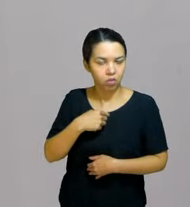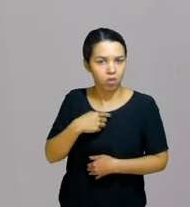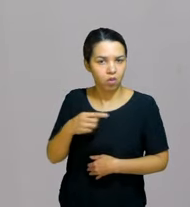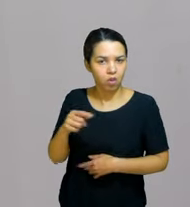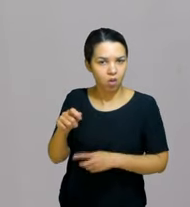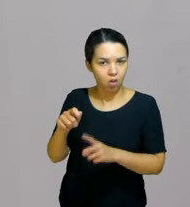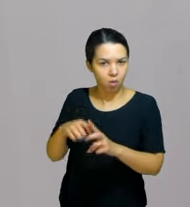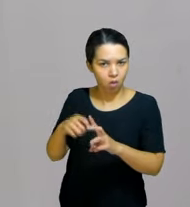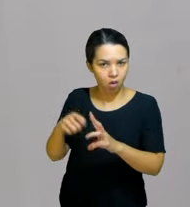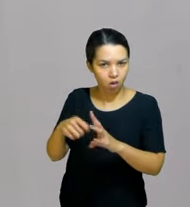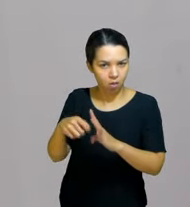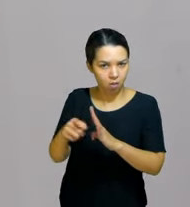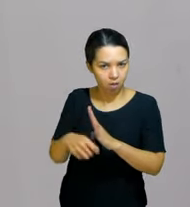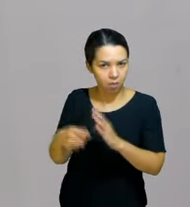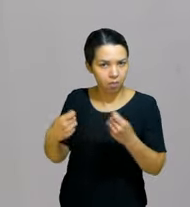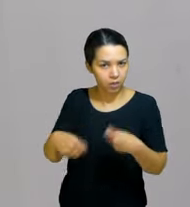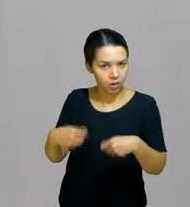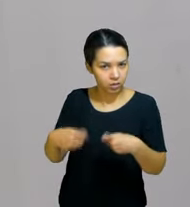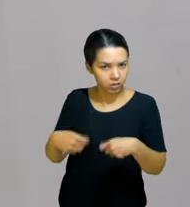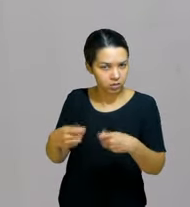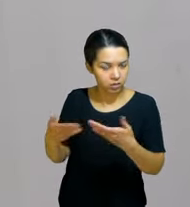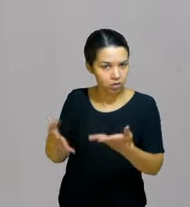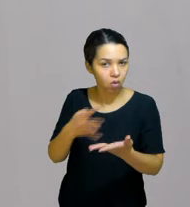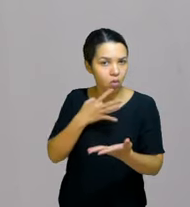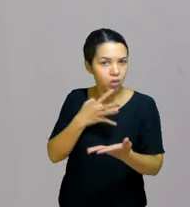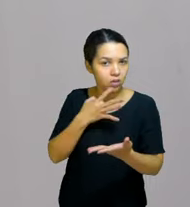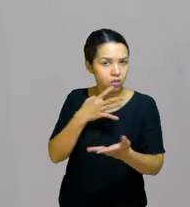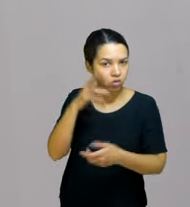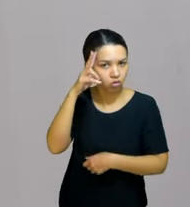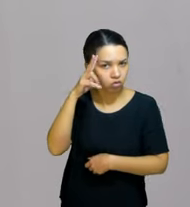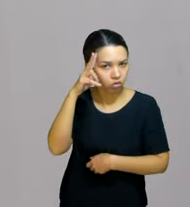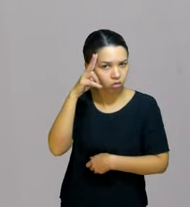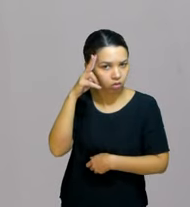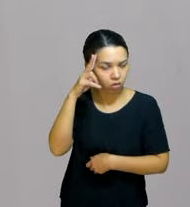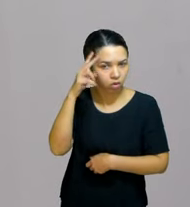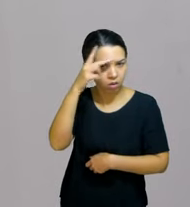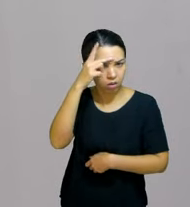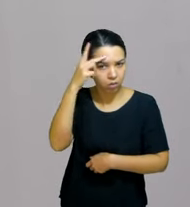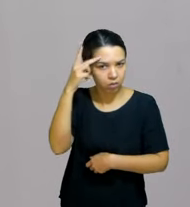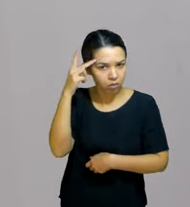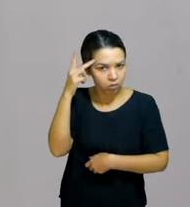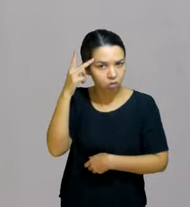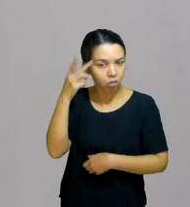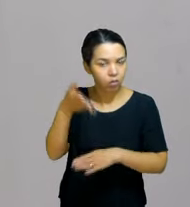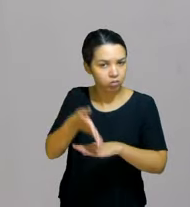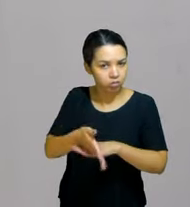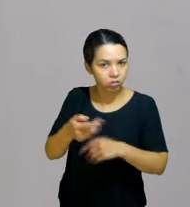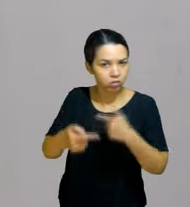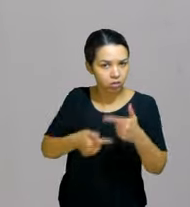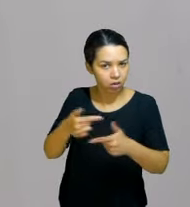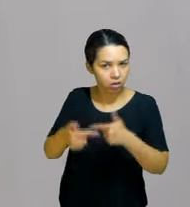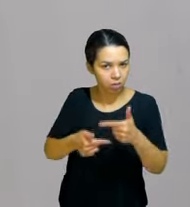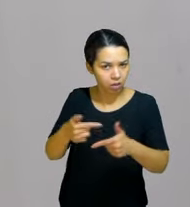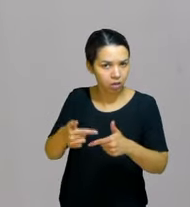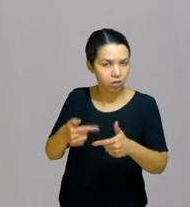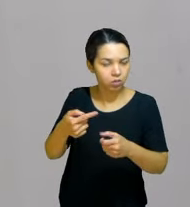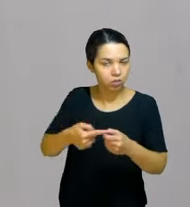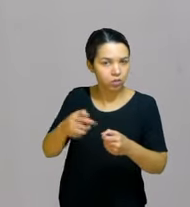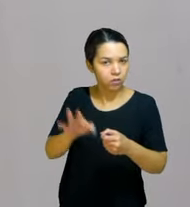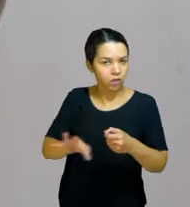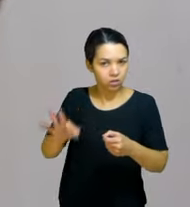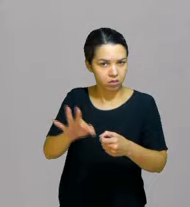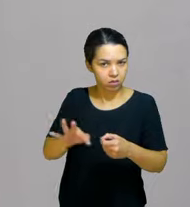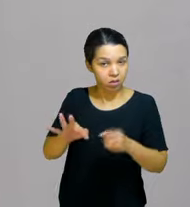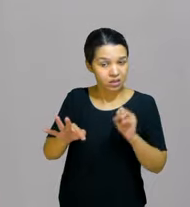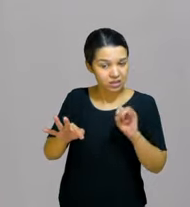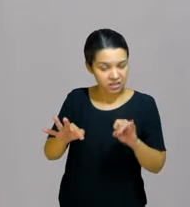cargo tem que procurar conhecer a história daqueles que estão interligados consigo, que são as federações. Sem as federações,